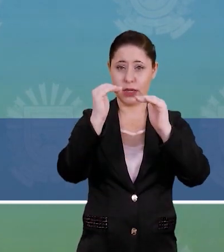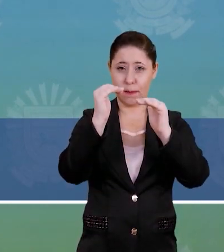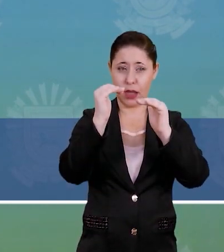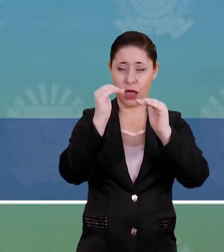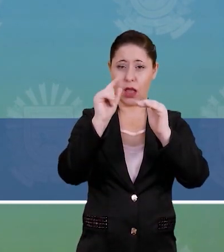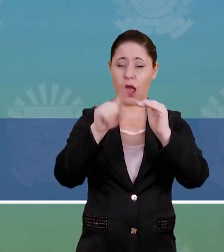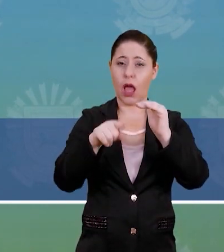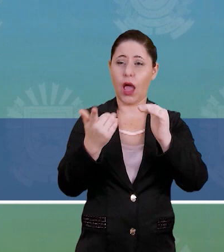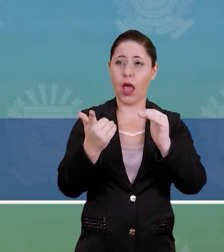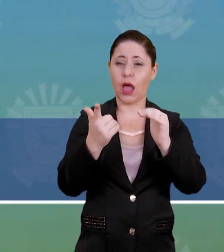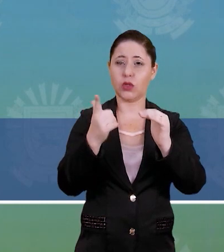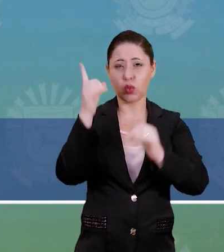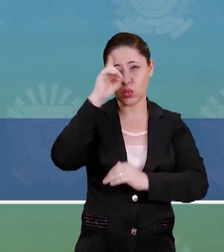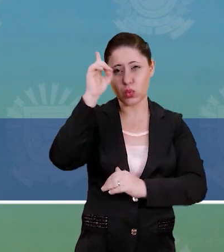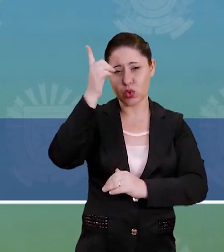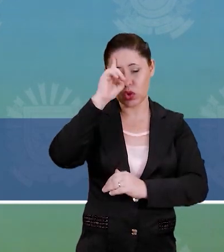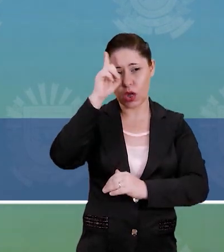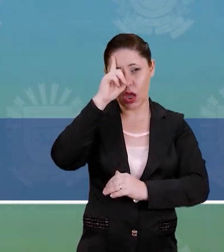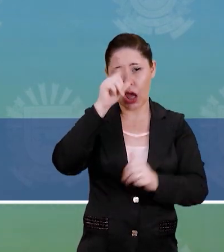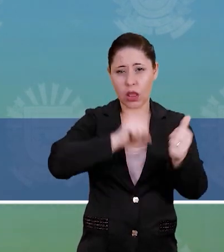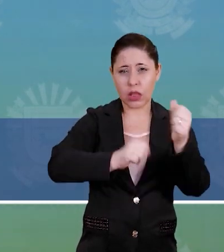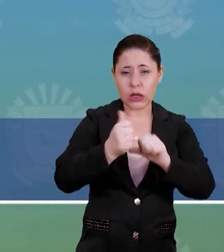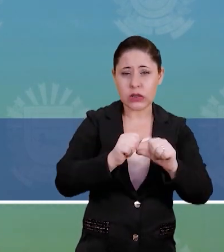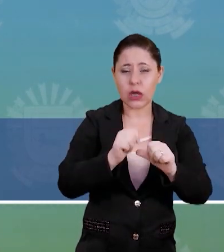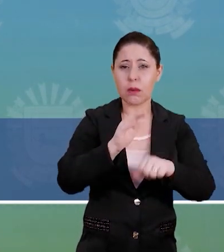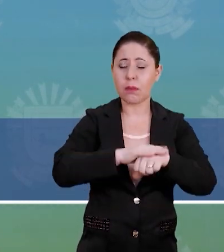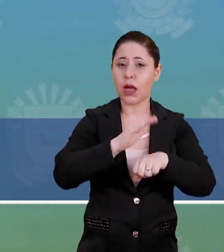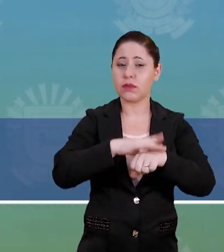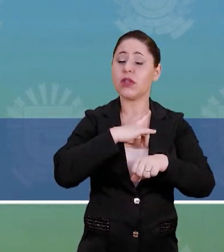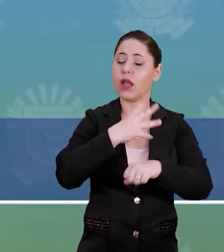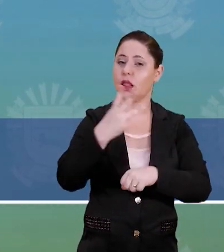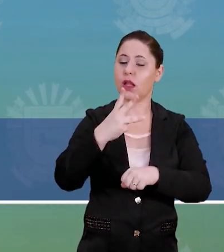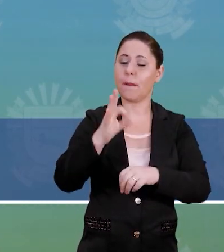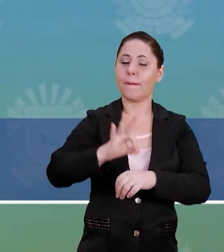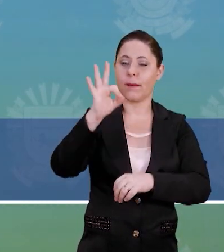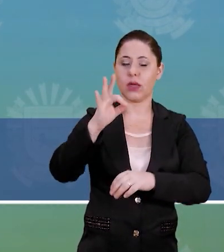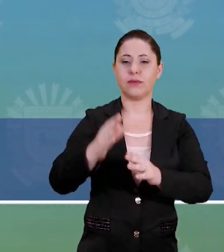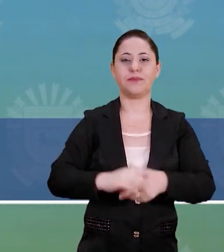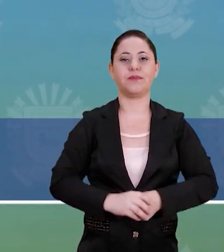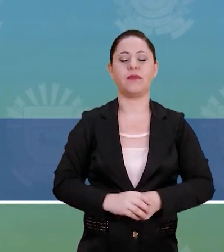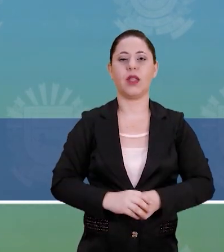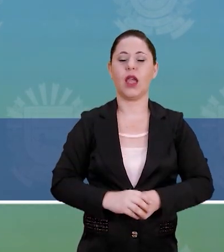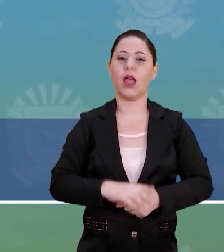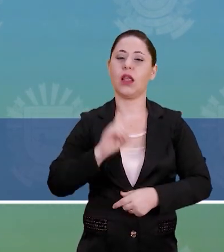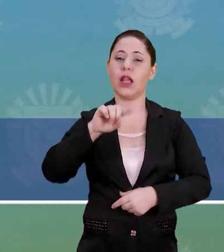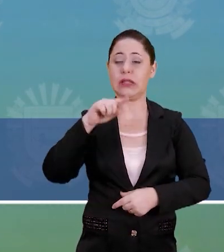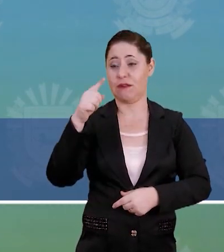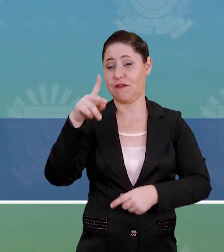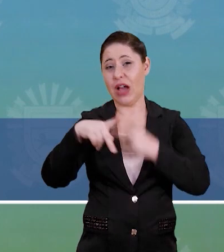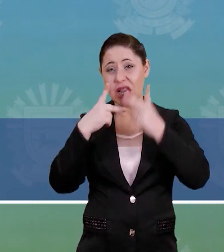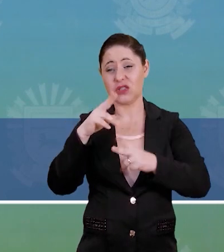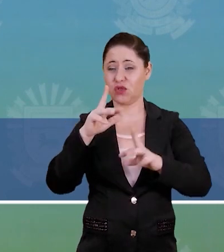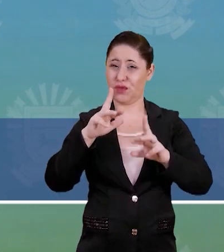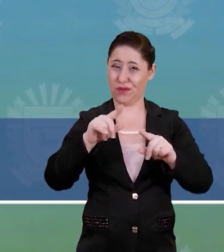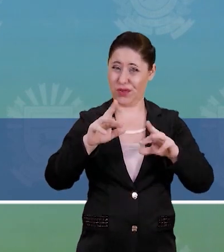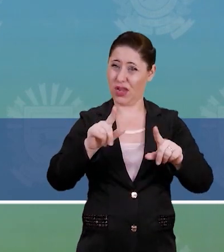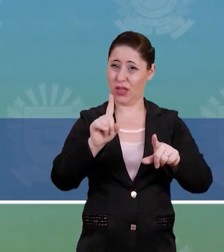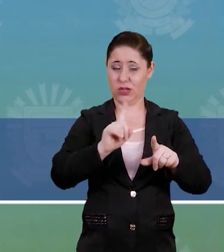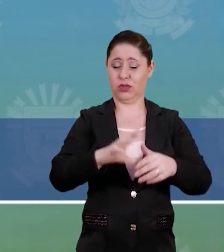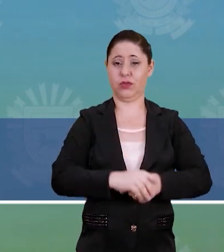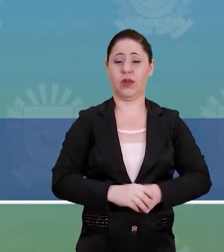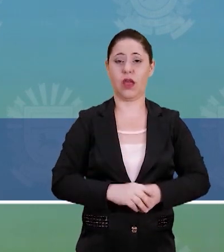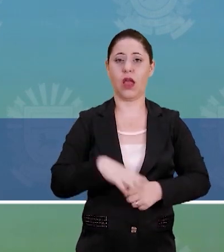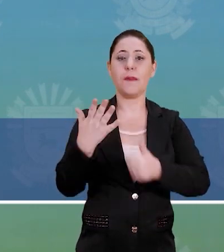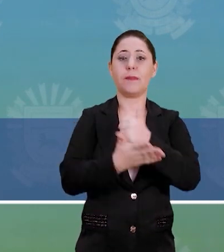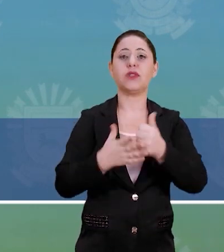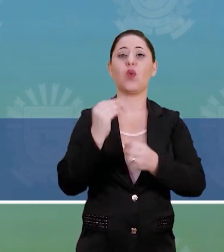do acervo do cotidiano permitir a esse percentual. E segundo eles é o contrário, né?